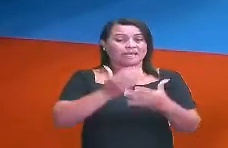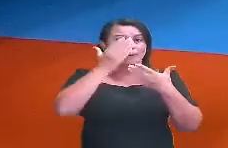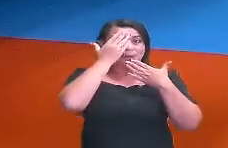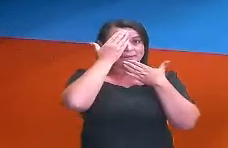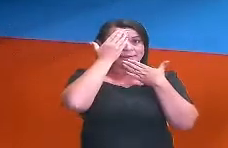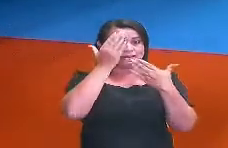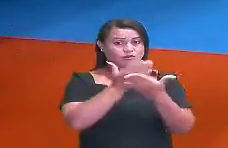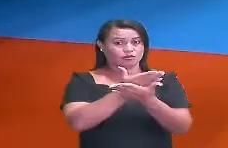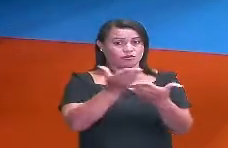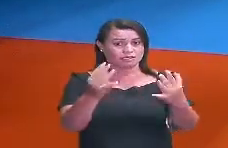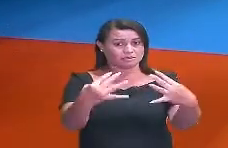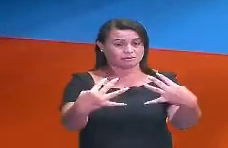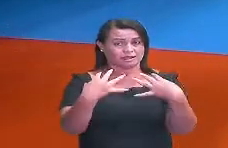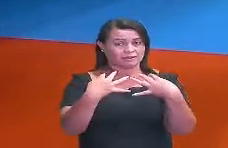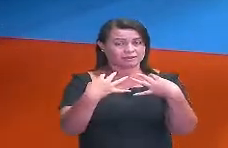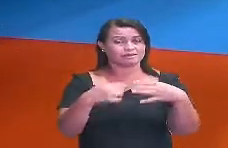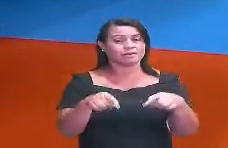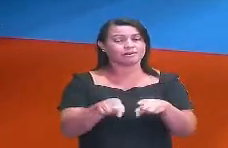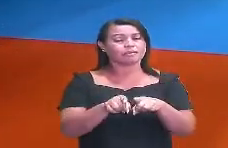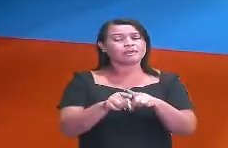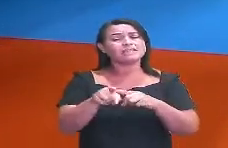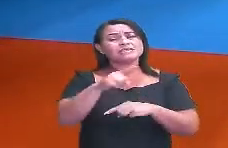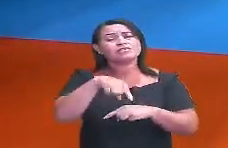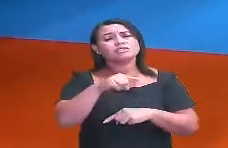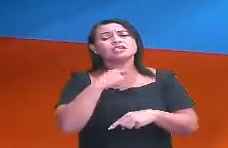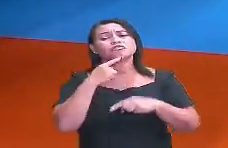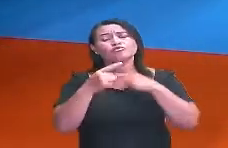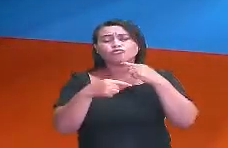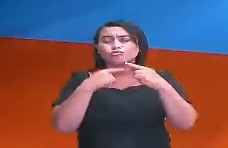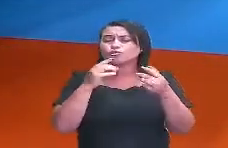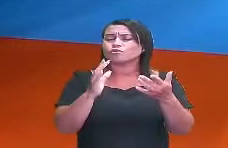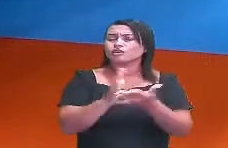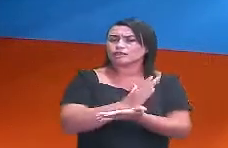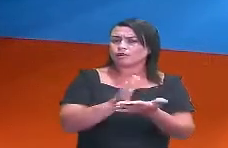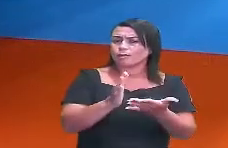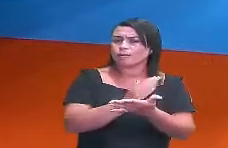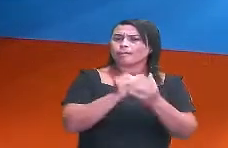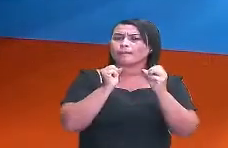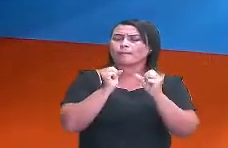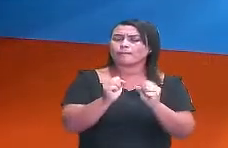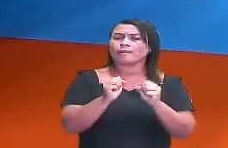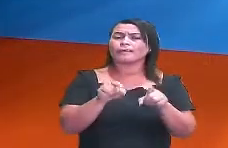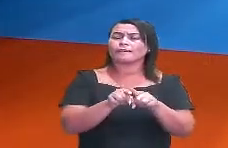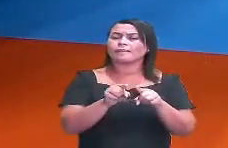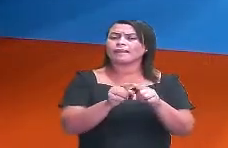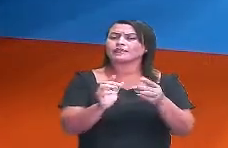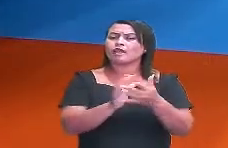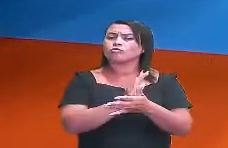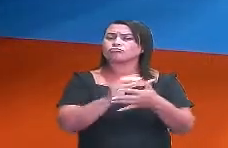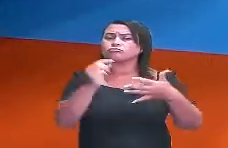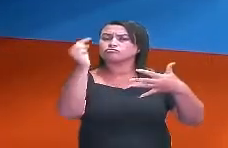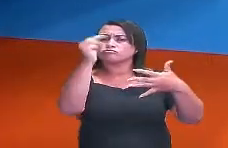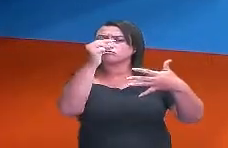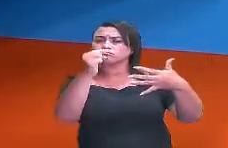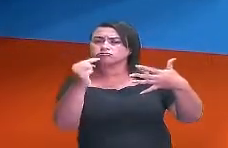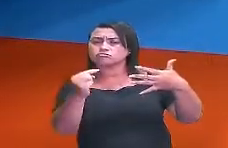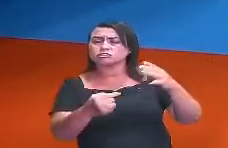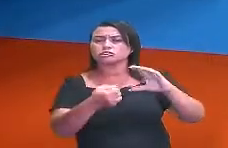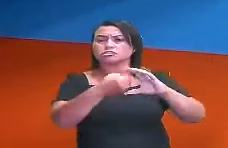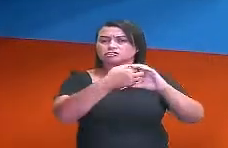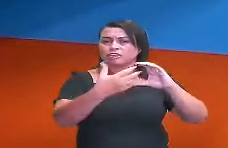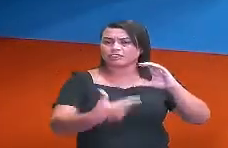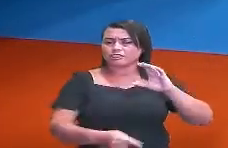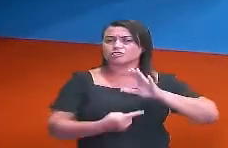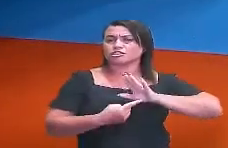agradeço a vocês pela atenção. Caso vocês tenham alguma dúvida acerca de alguns das características que